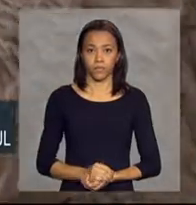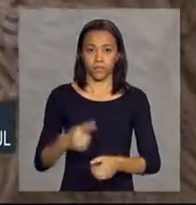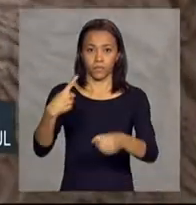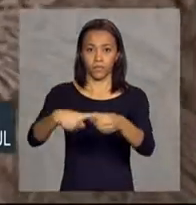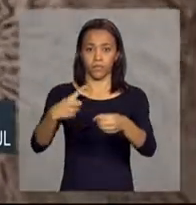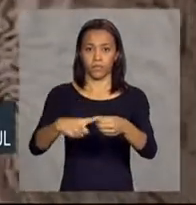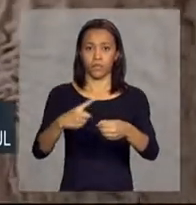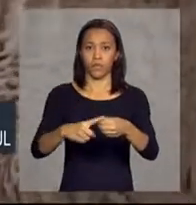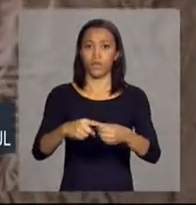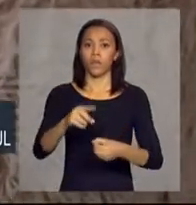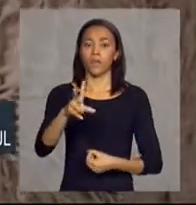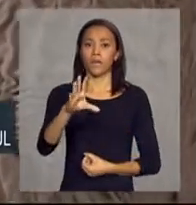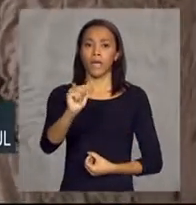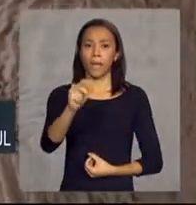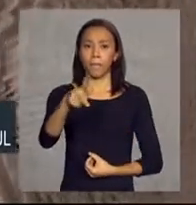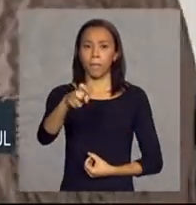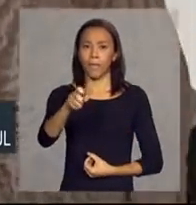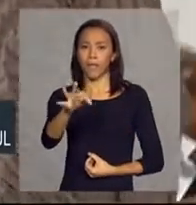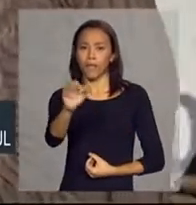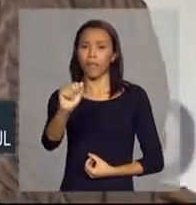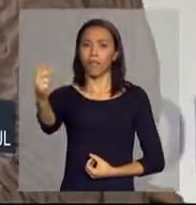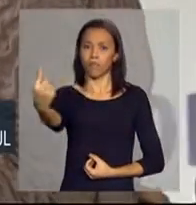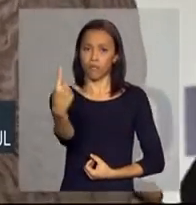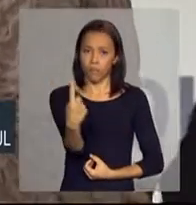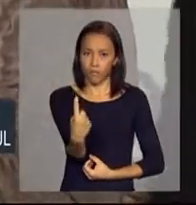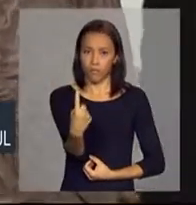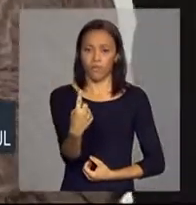Quiapeta, prefeito Osmar Kuhn.